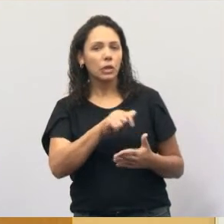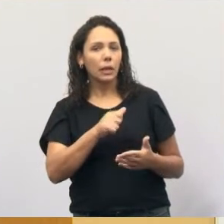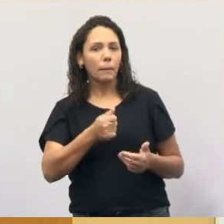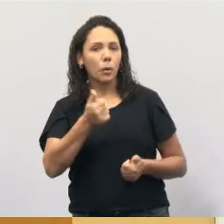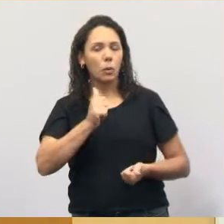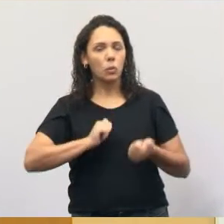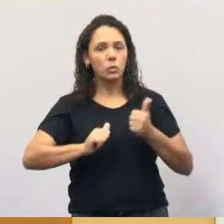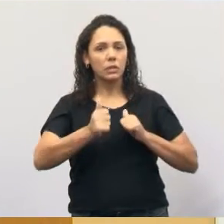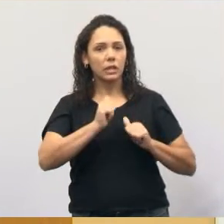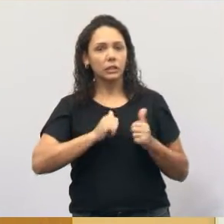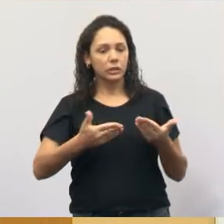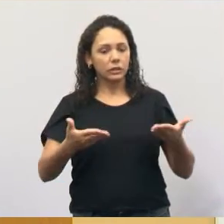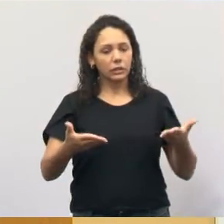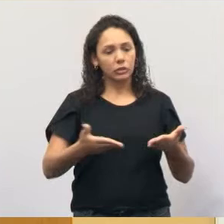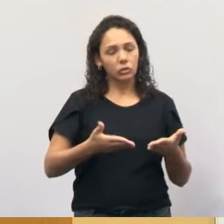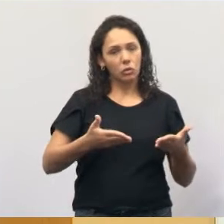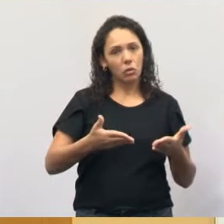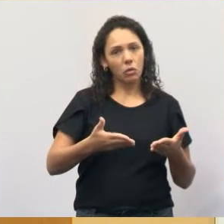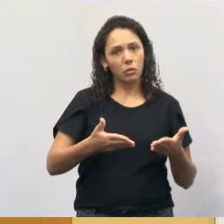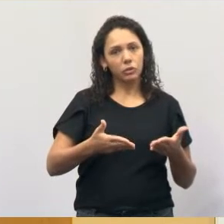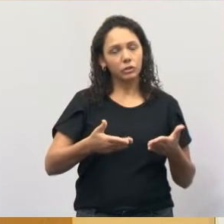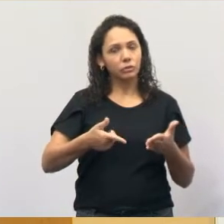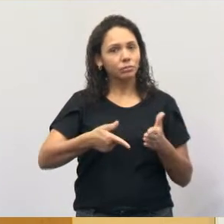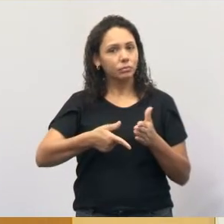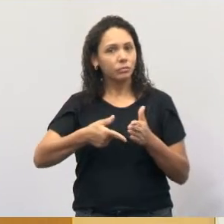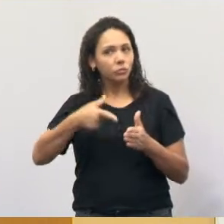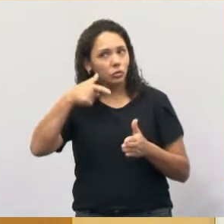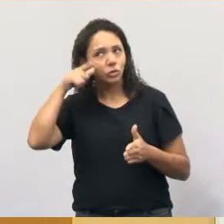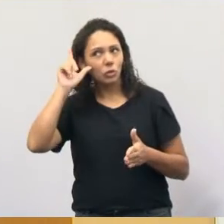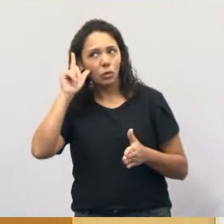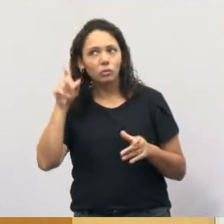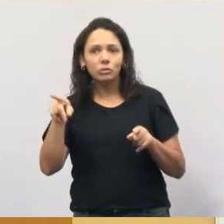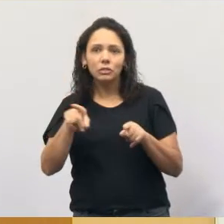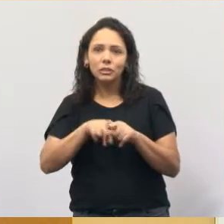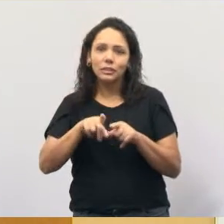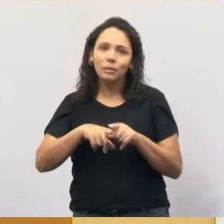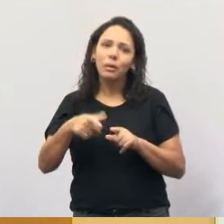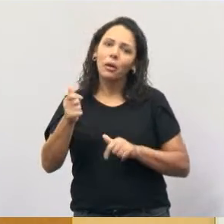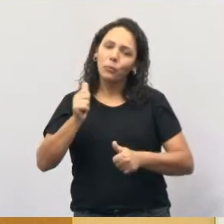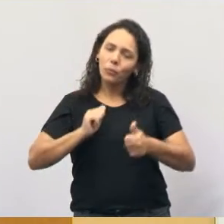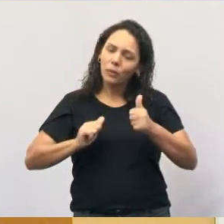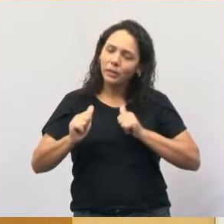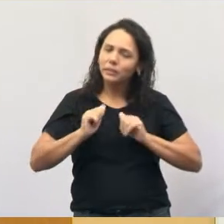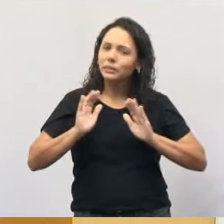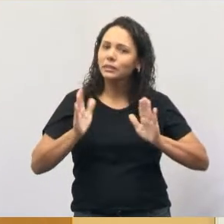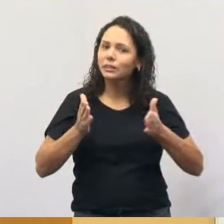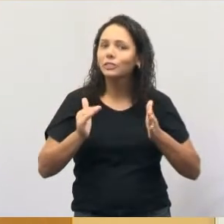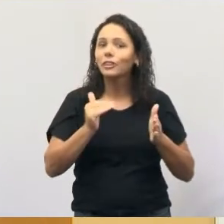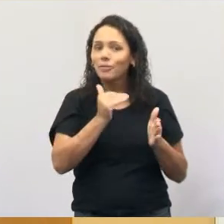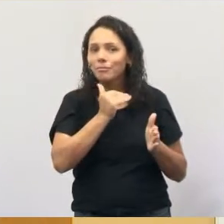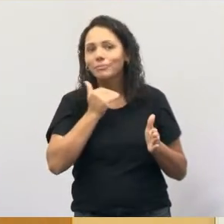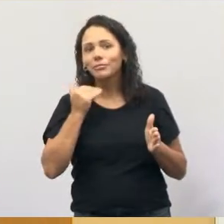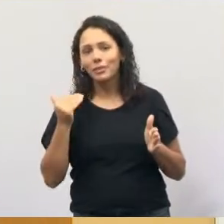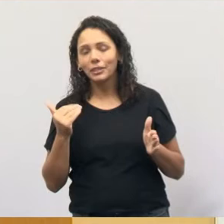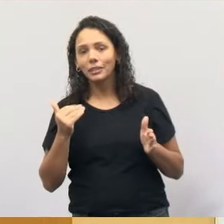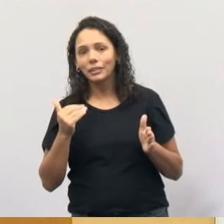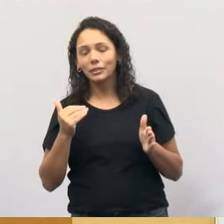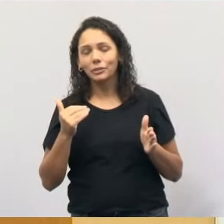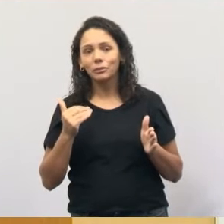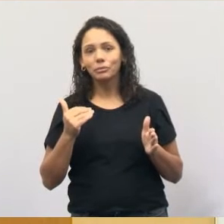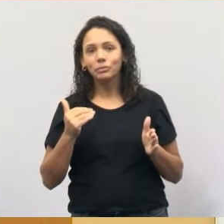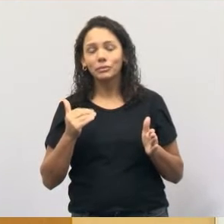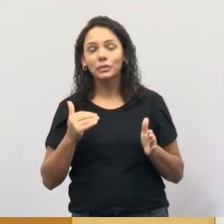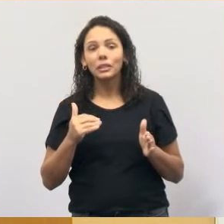artista que se foi, né, para fazer essa homenagem a todos os artistas de Jacareí. E para